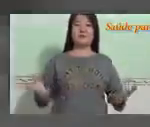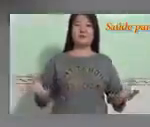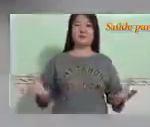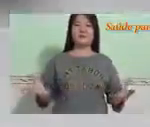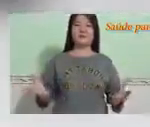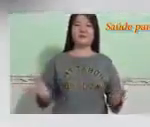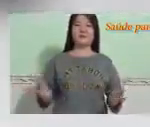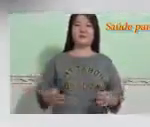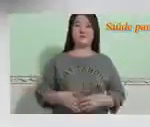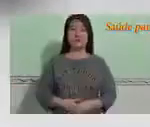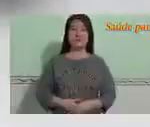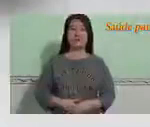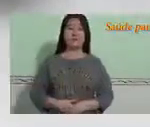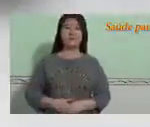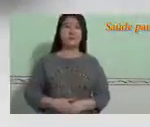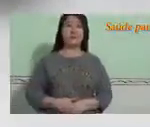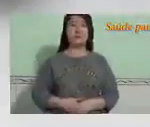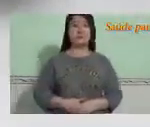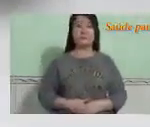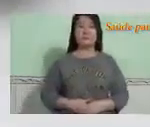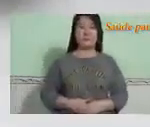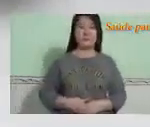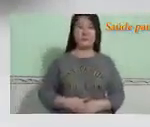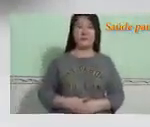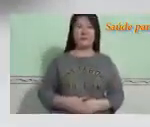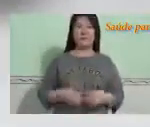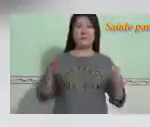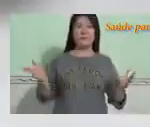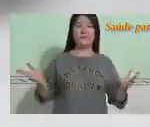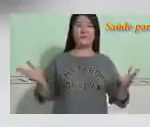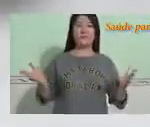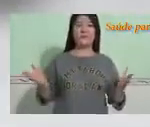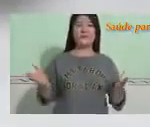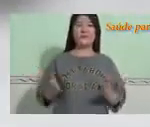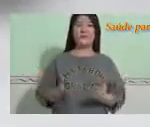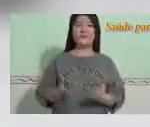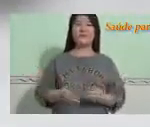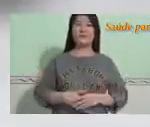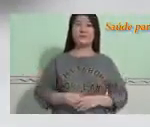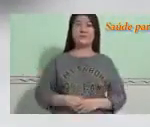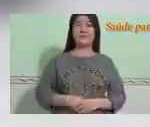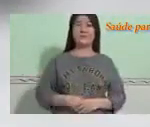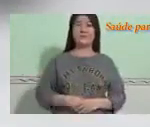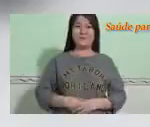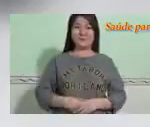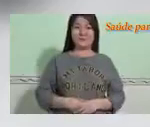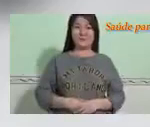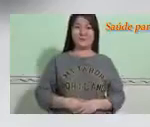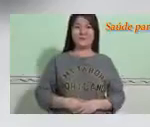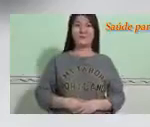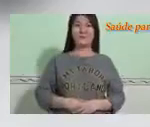anticoncepcionais devem ser usados, como a pílula anticoncepcional, de ou implante, por exemplo, para evitar a